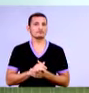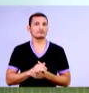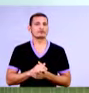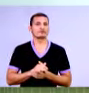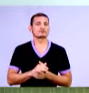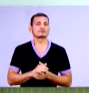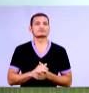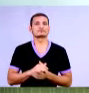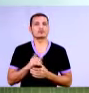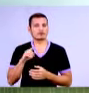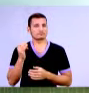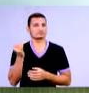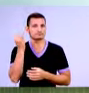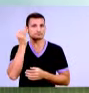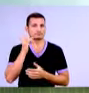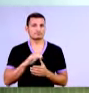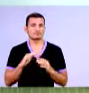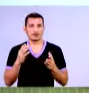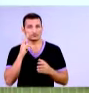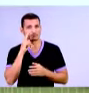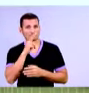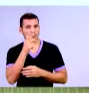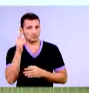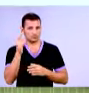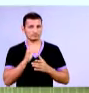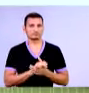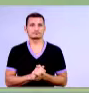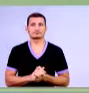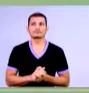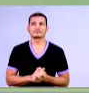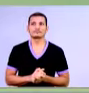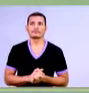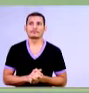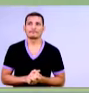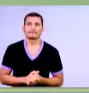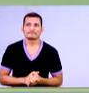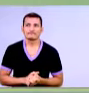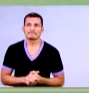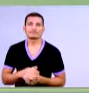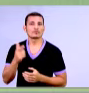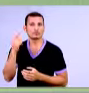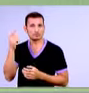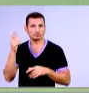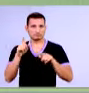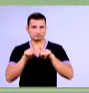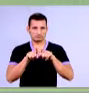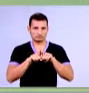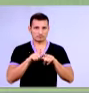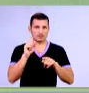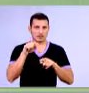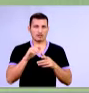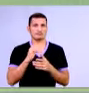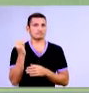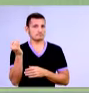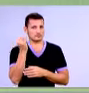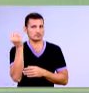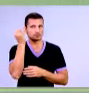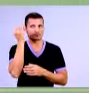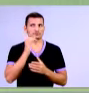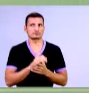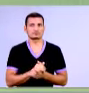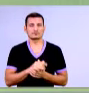é indispensável. Mas vamos observar os outros fatores. Outros aspectos que são igualmente importantes, tanto